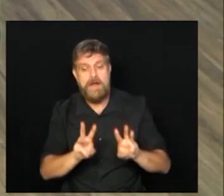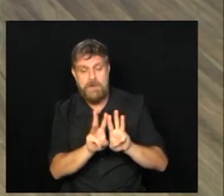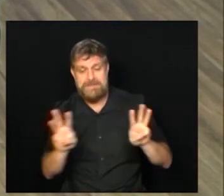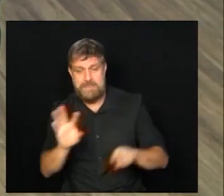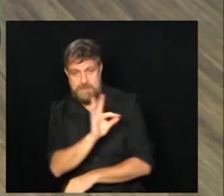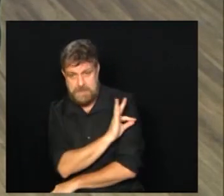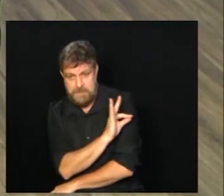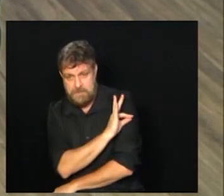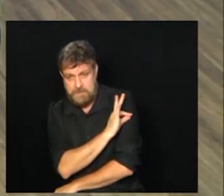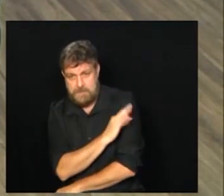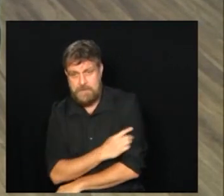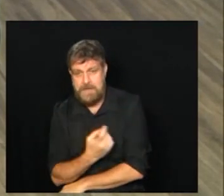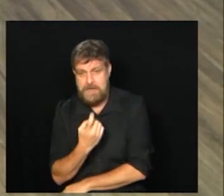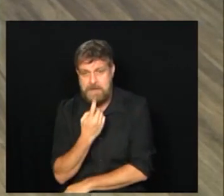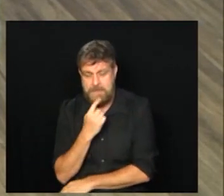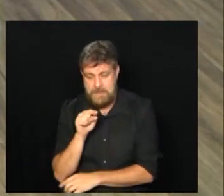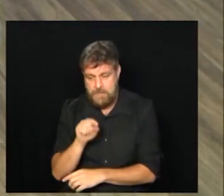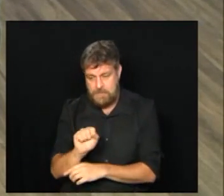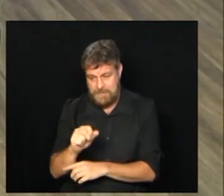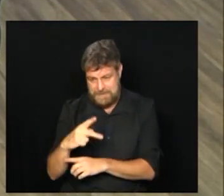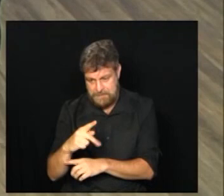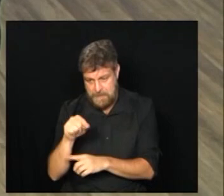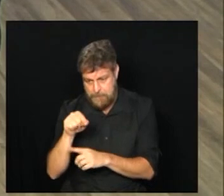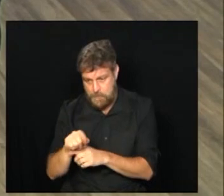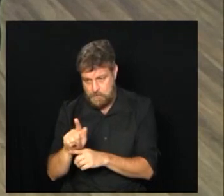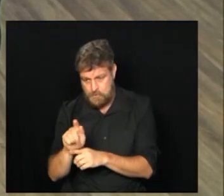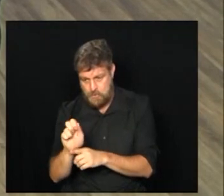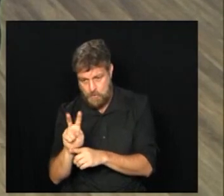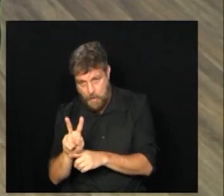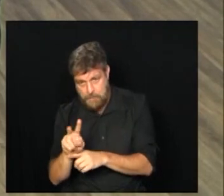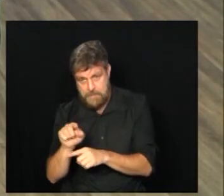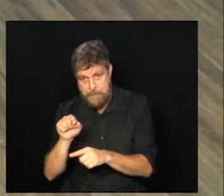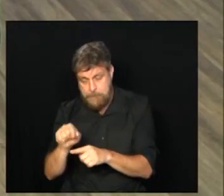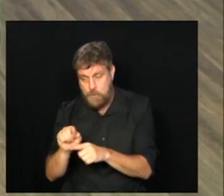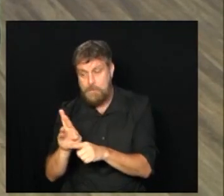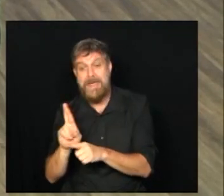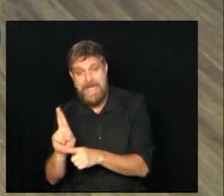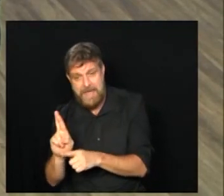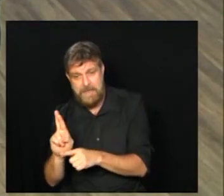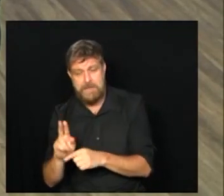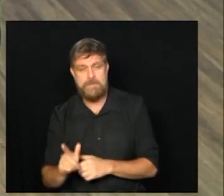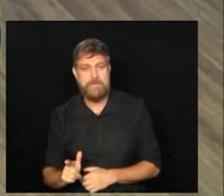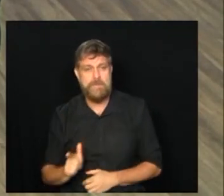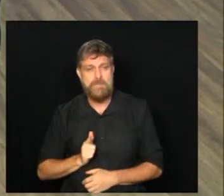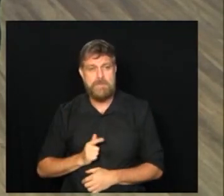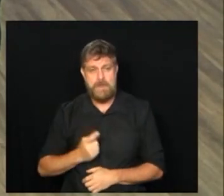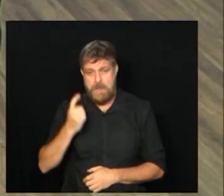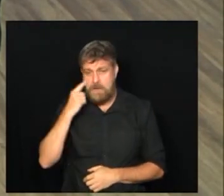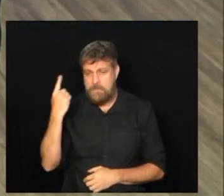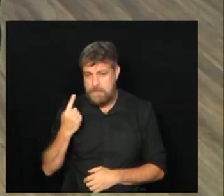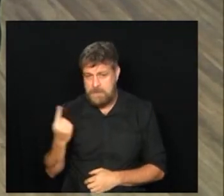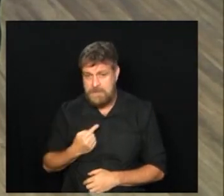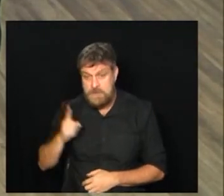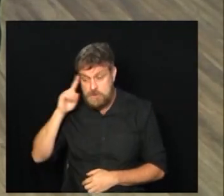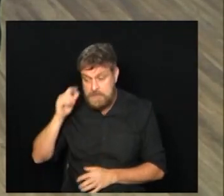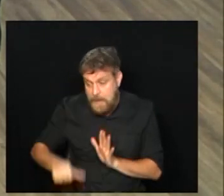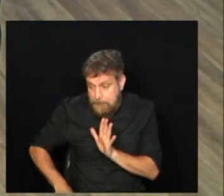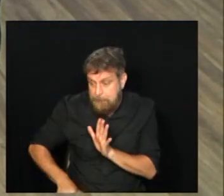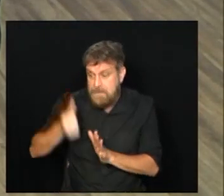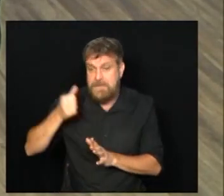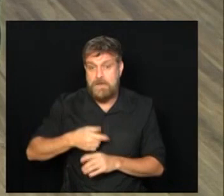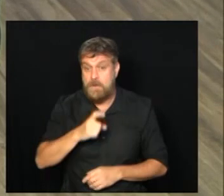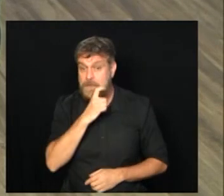da Prefeitura, campinas.sp.gov.br. Mina Abreu, 1º de setembro,